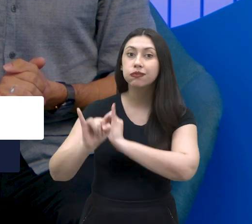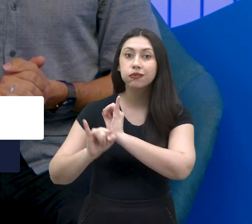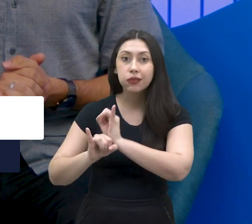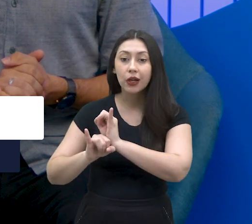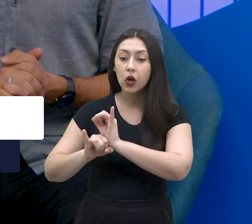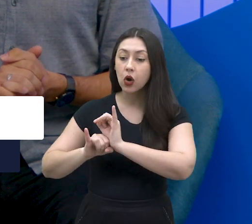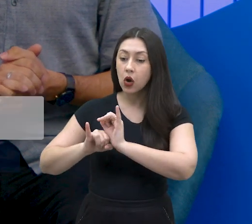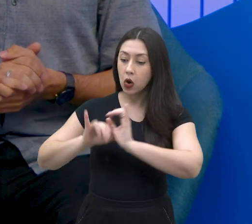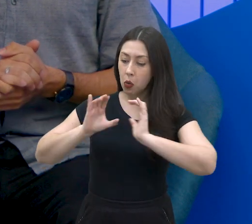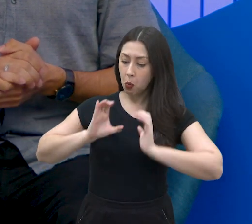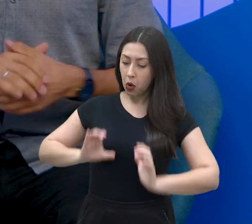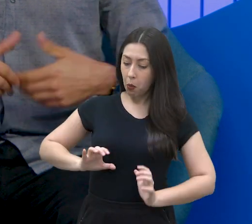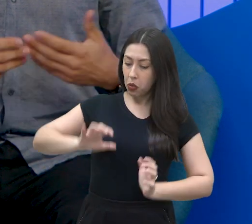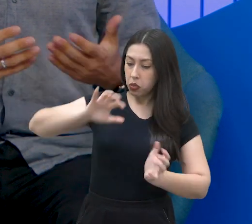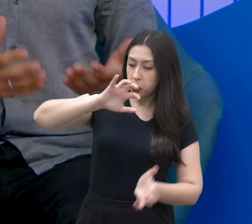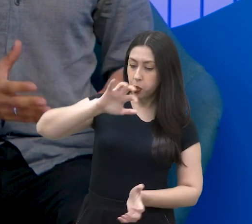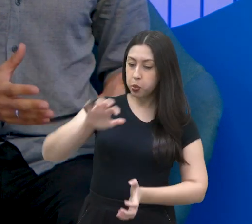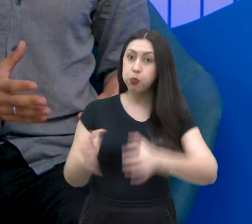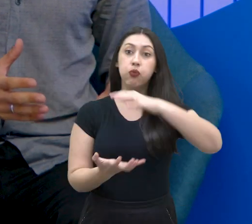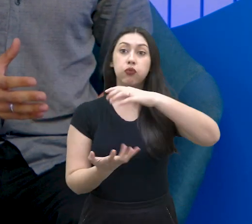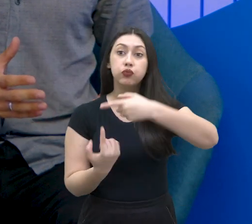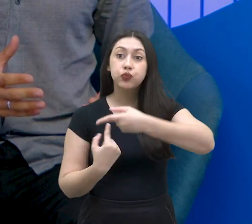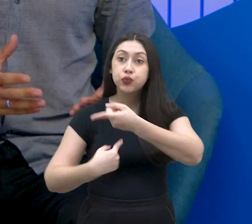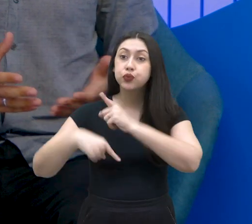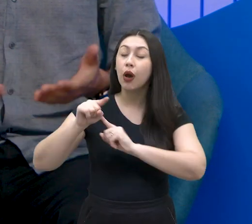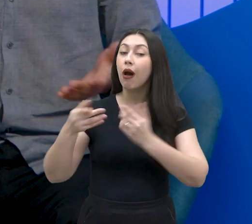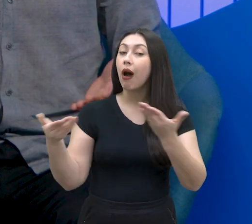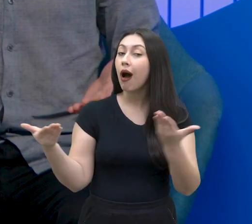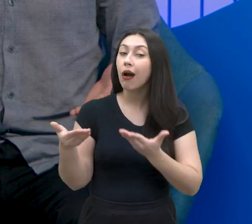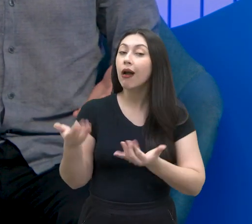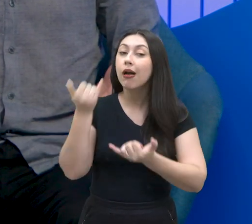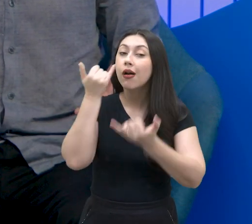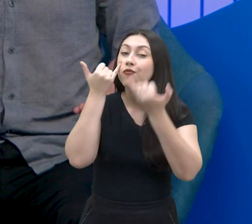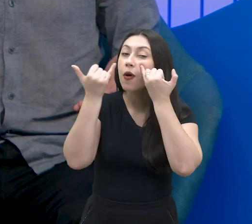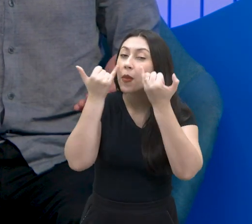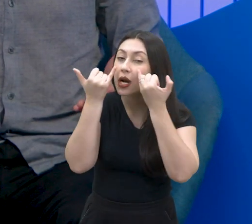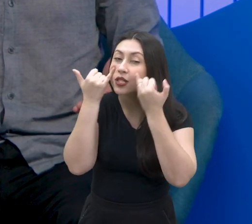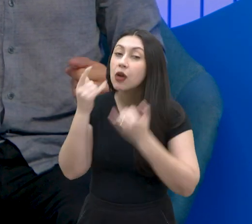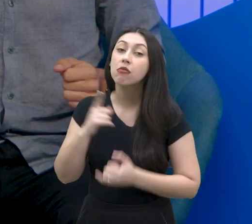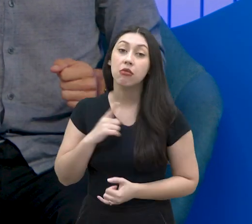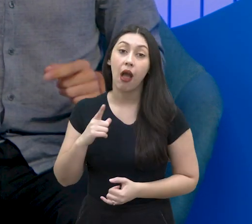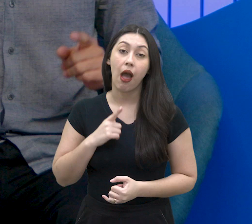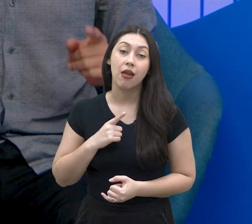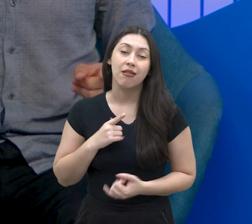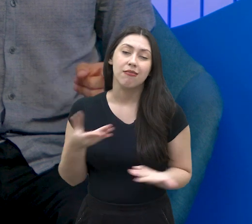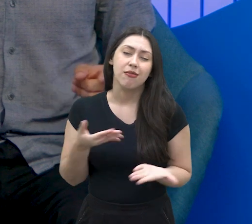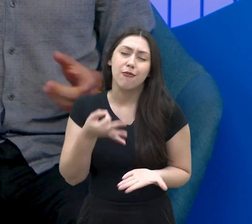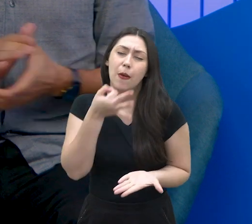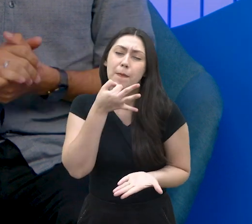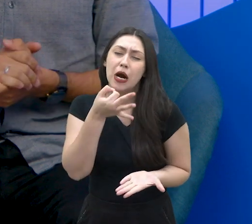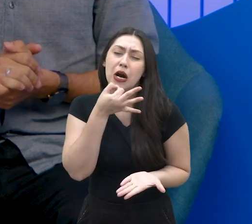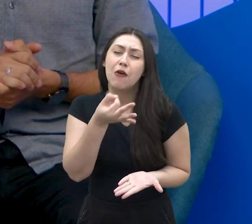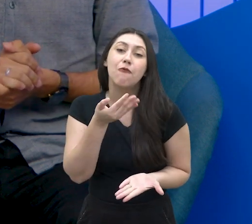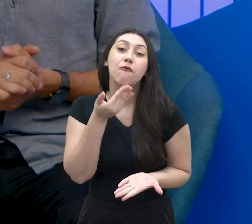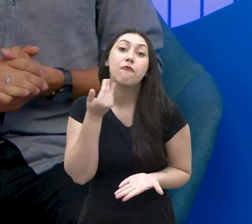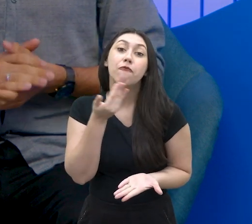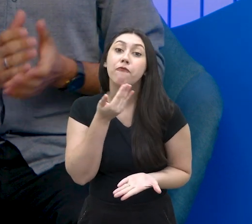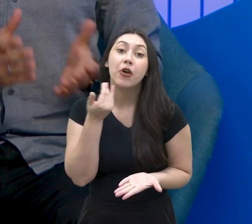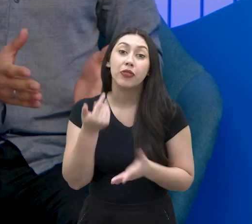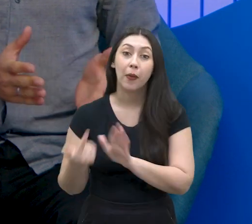comportamento. A gente tem mais informação e também a possibilidade de emitir opinião com frequência sobre o